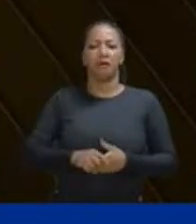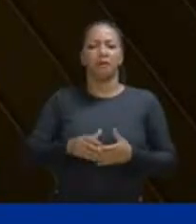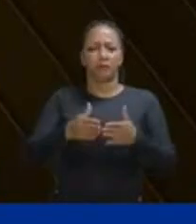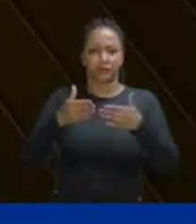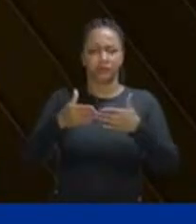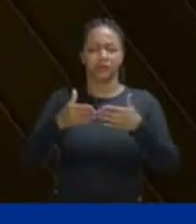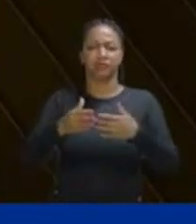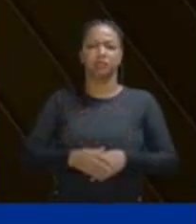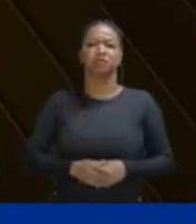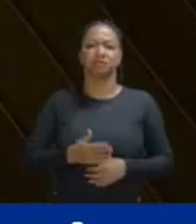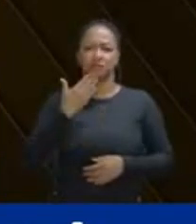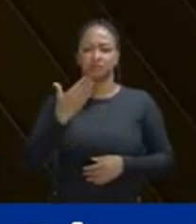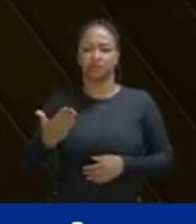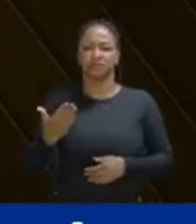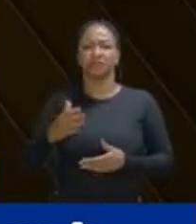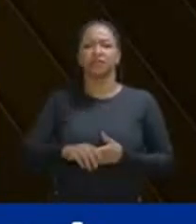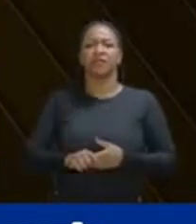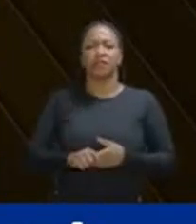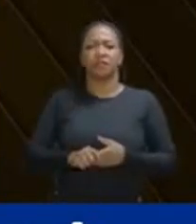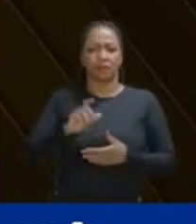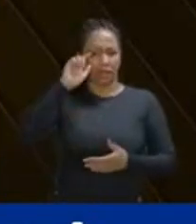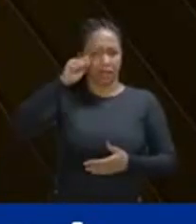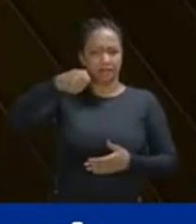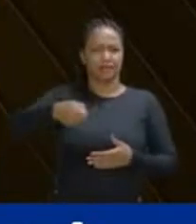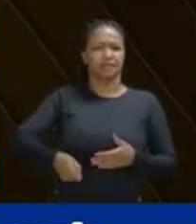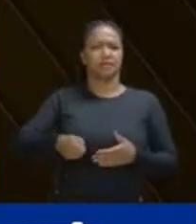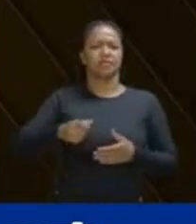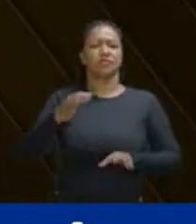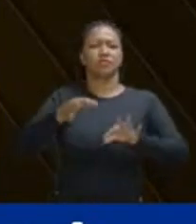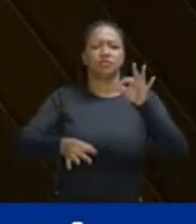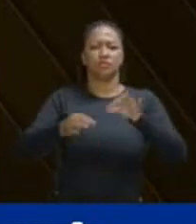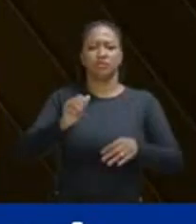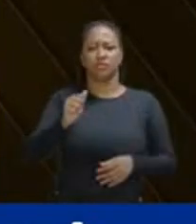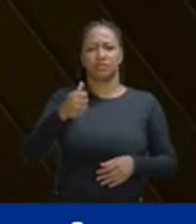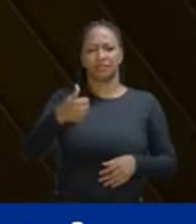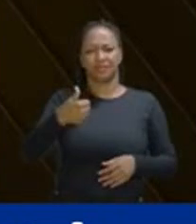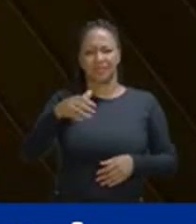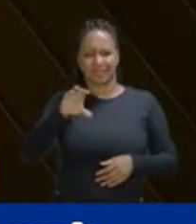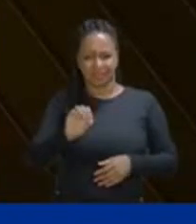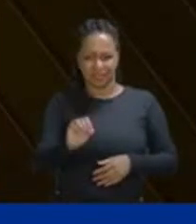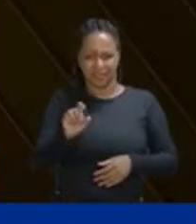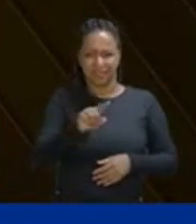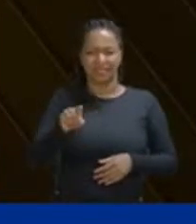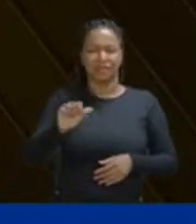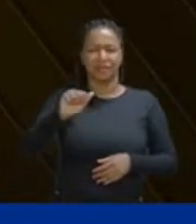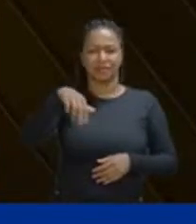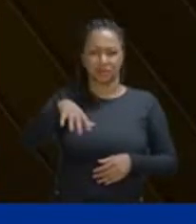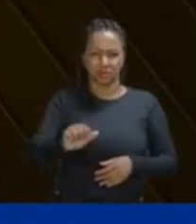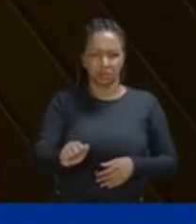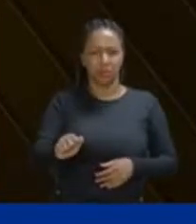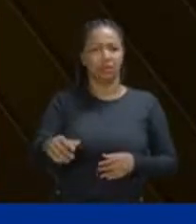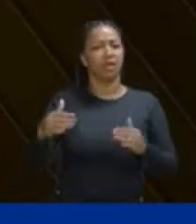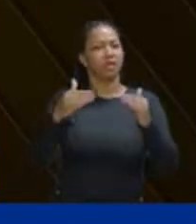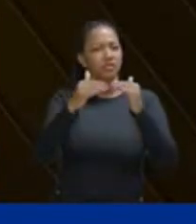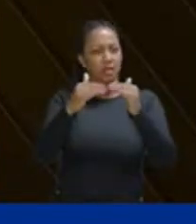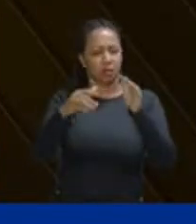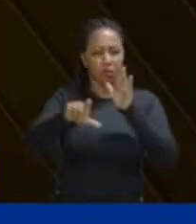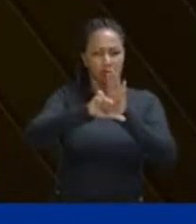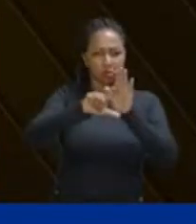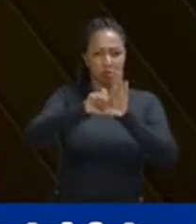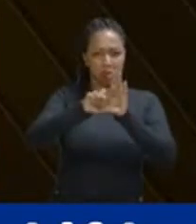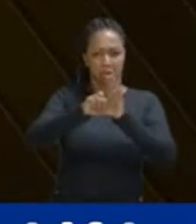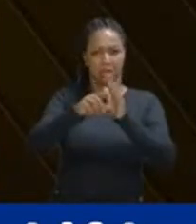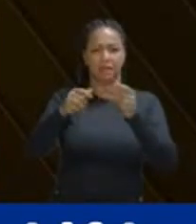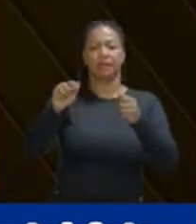requerida e inegável que as decisões dos juízes da 10ª Zona Eleitoral estão de acordo com a lei e com a jurisprudência do